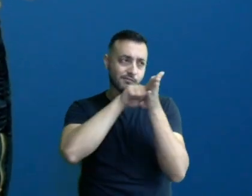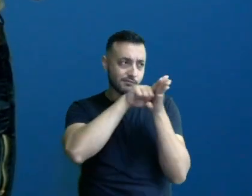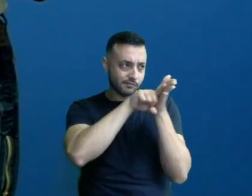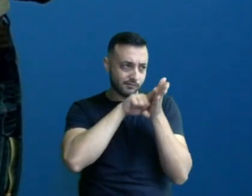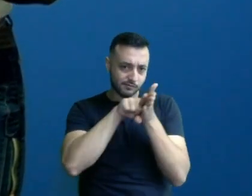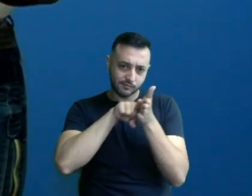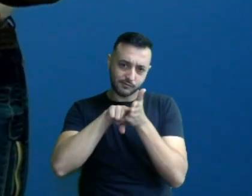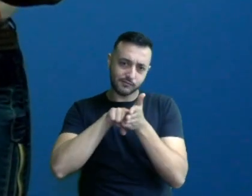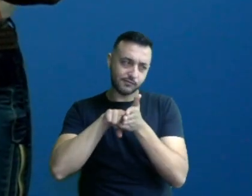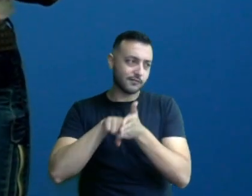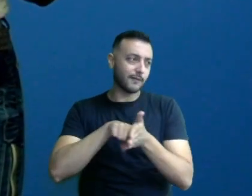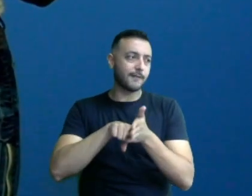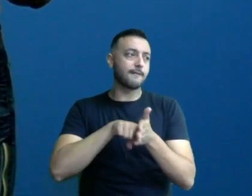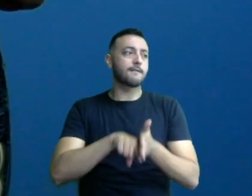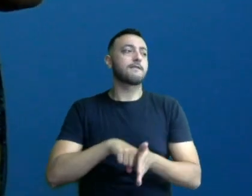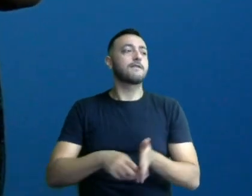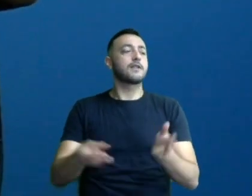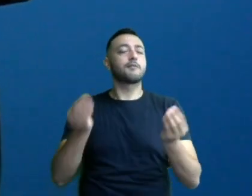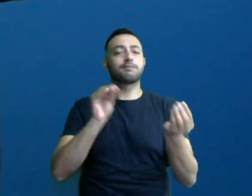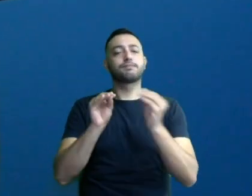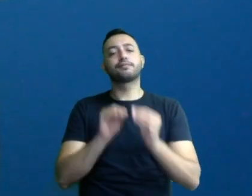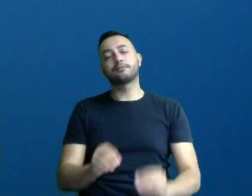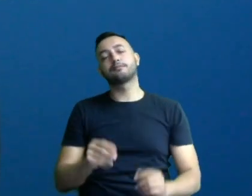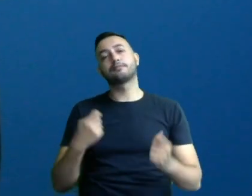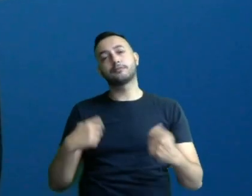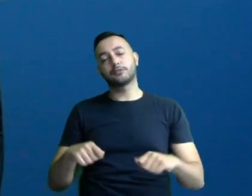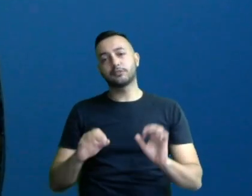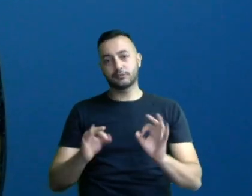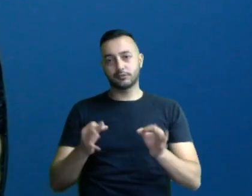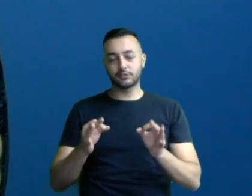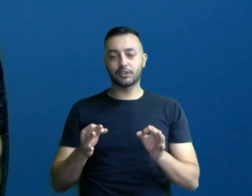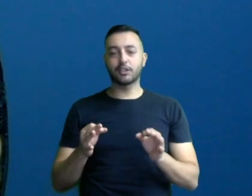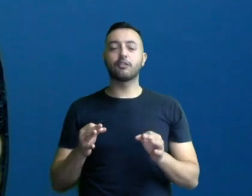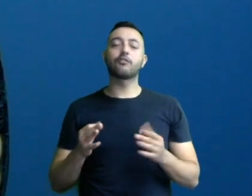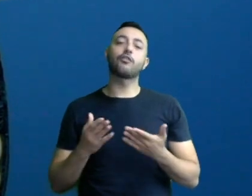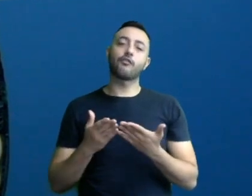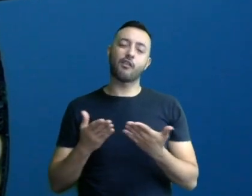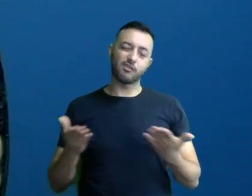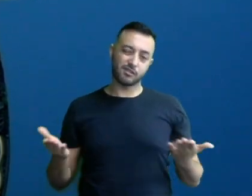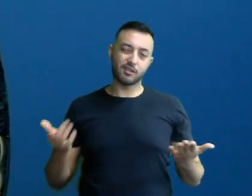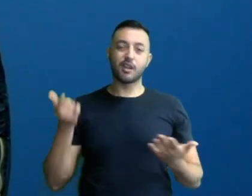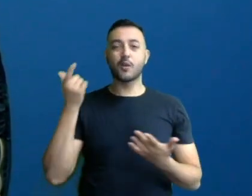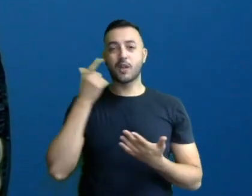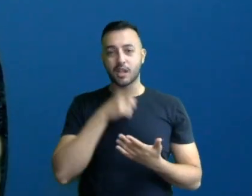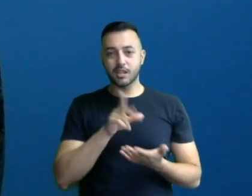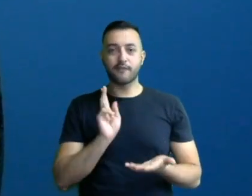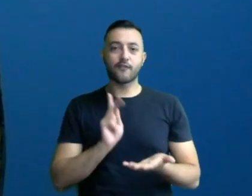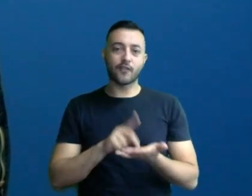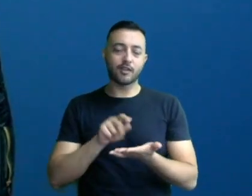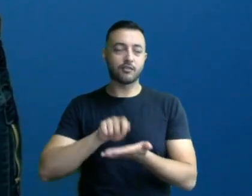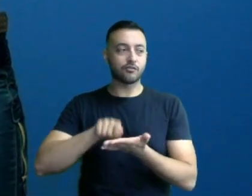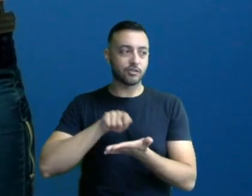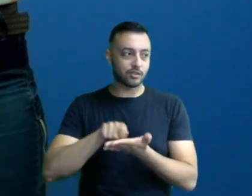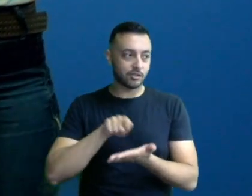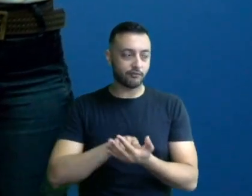tem que pesquisar bastante sobre aquele assunto, tá certo? Para você conseguir realmente